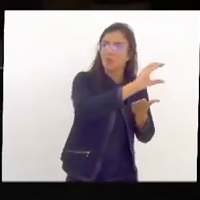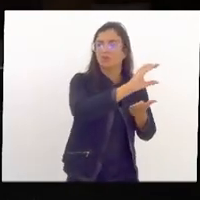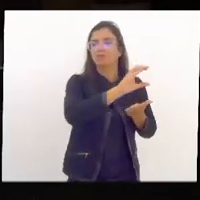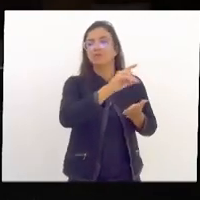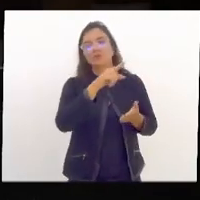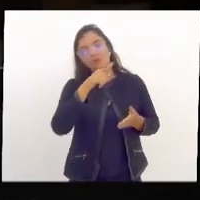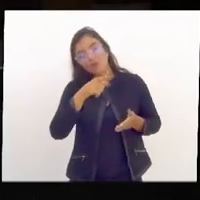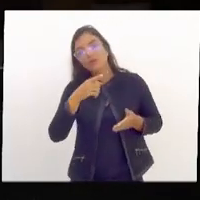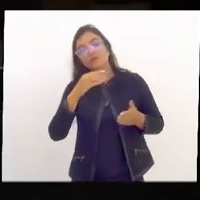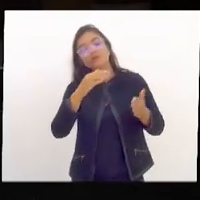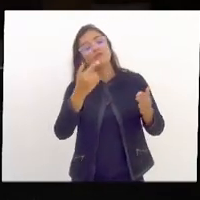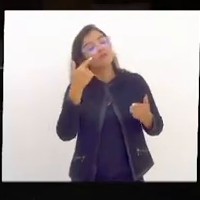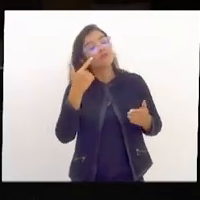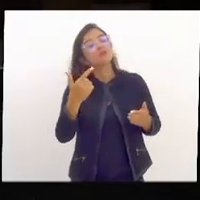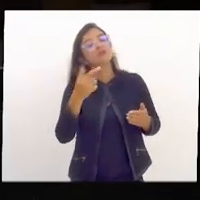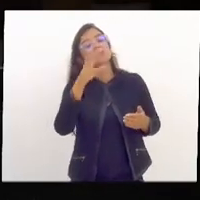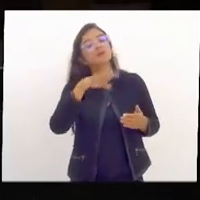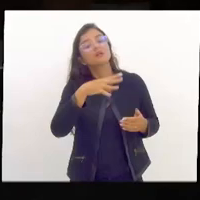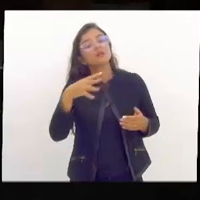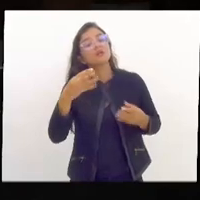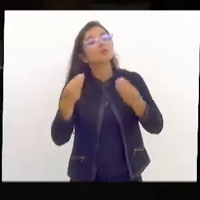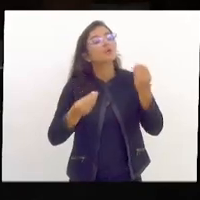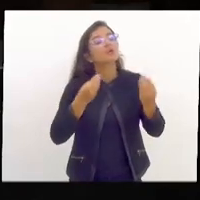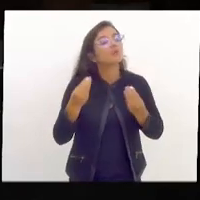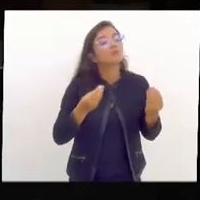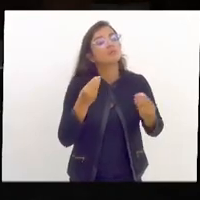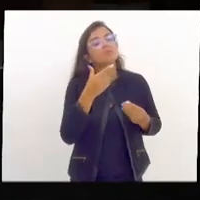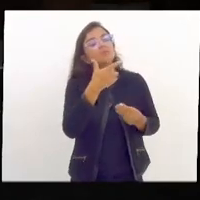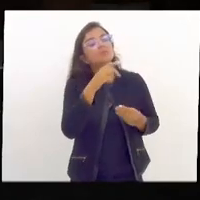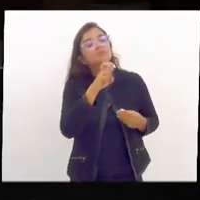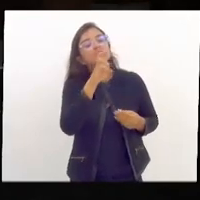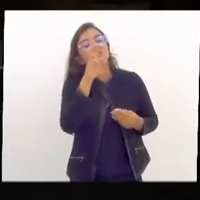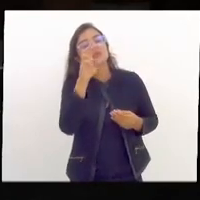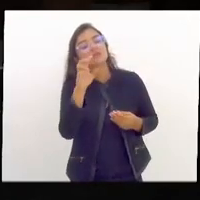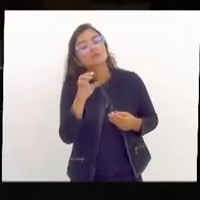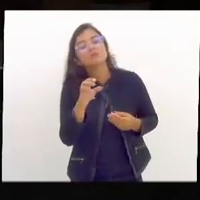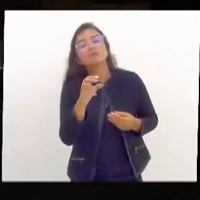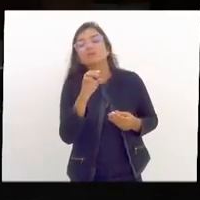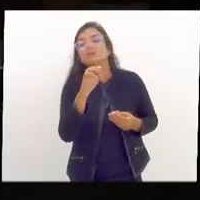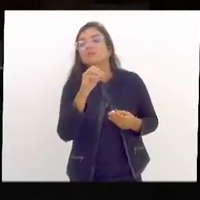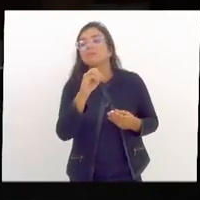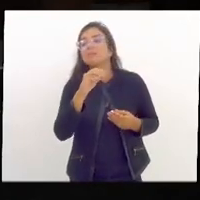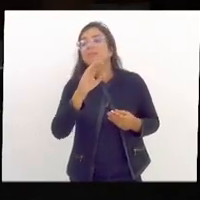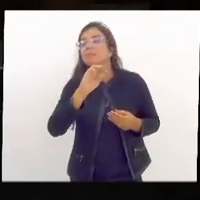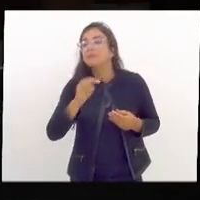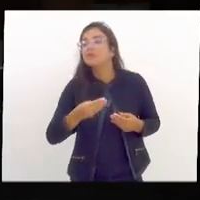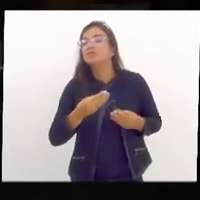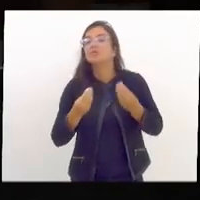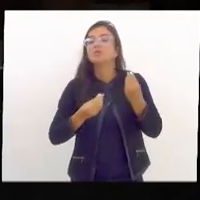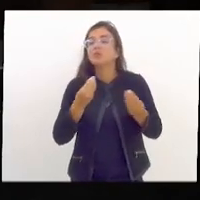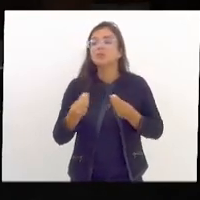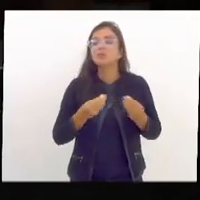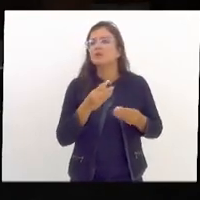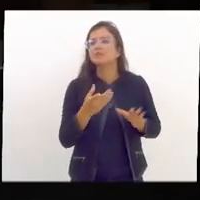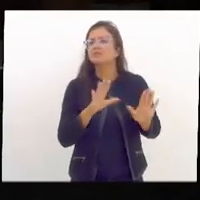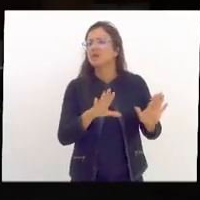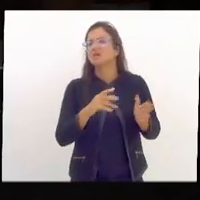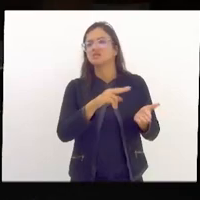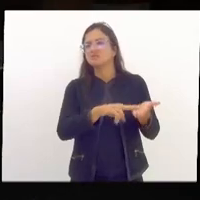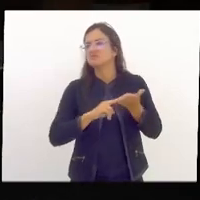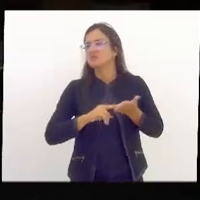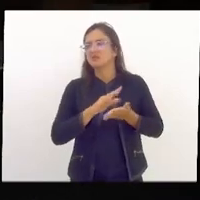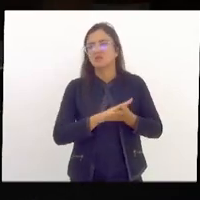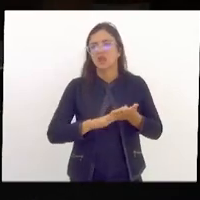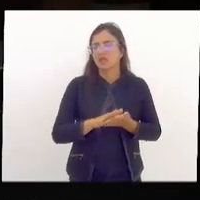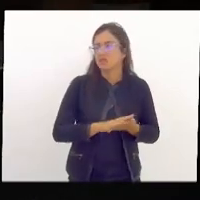um cronograma de execução dos recursos que foram repassados. Eles aceitaram isso de boa na audiência pública, mas não repassaram nada. Como